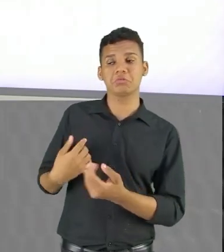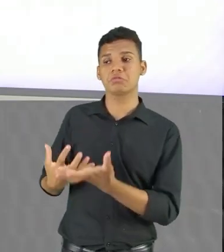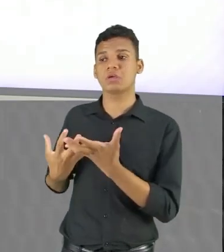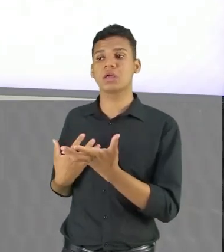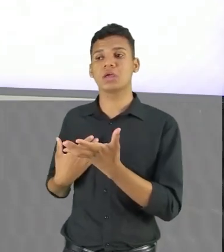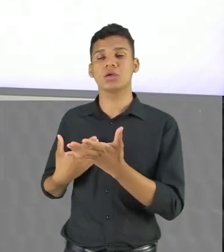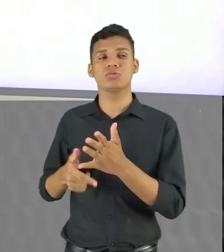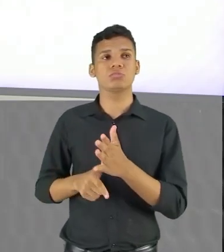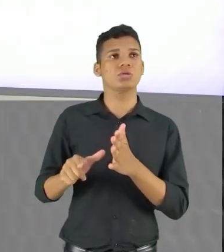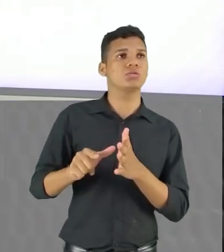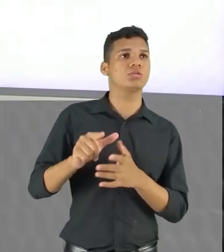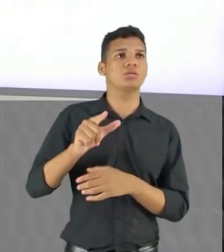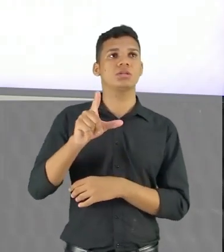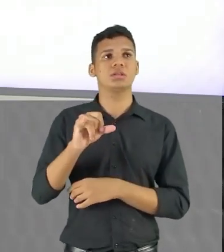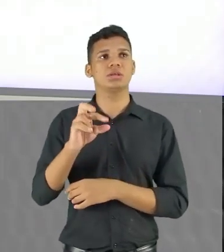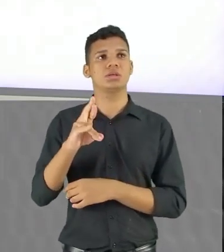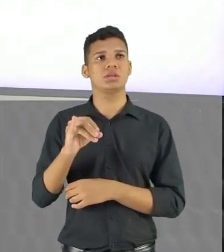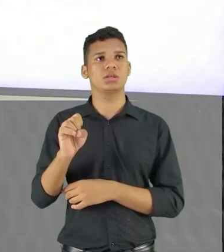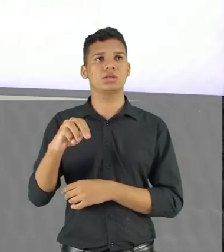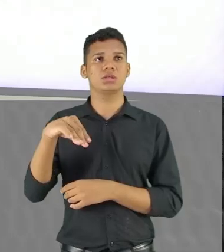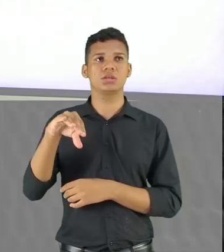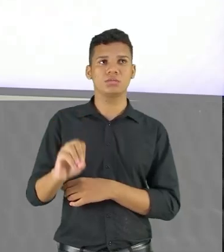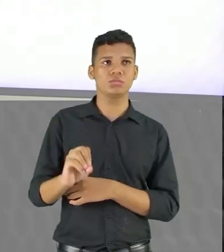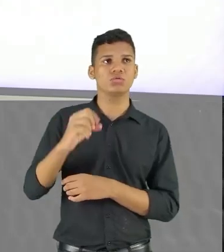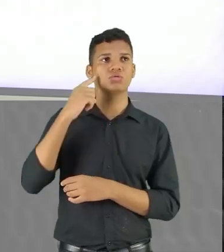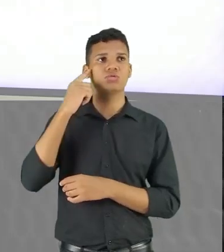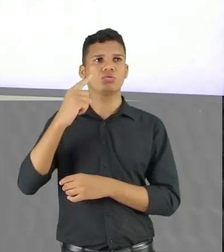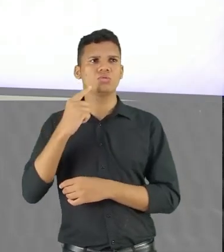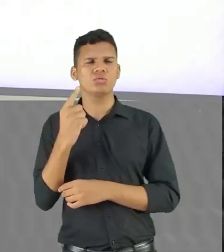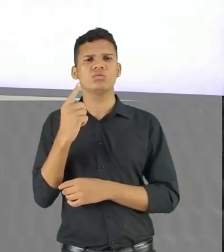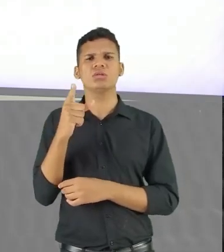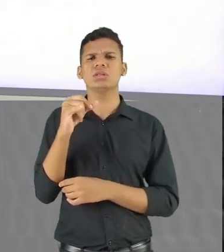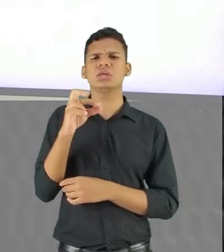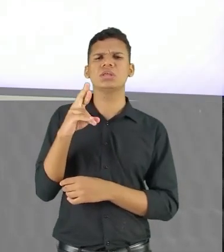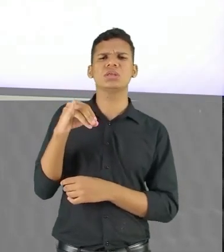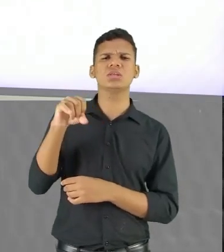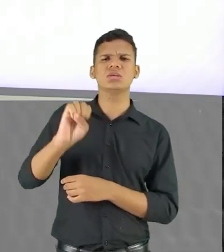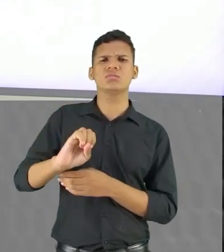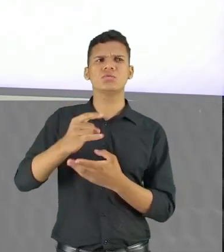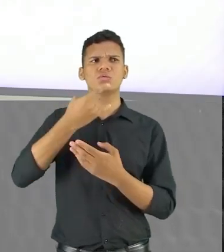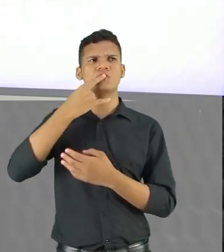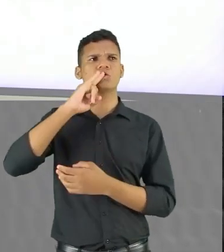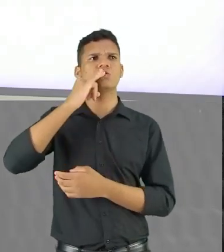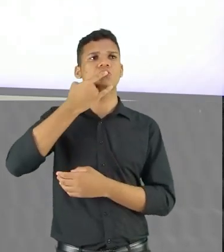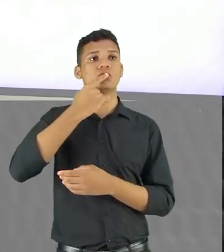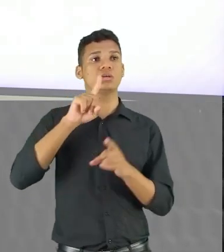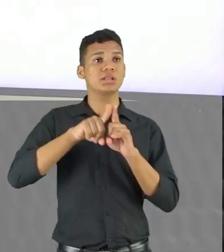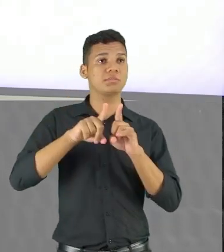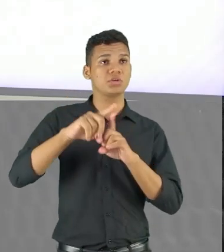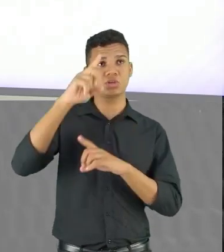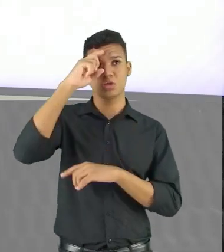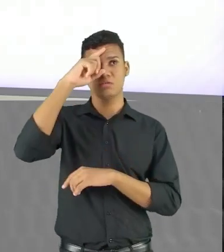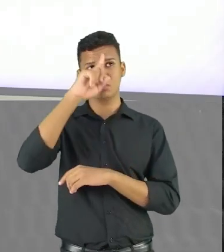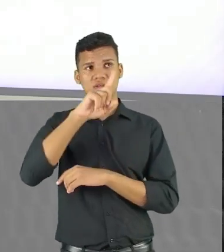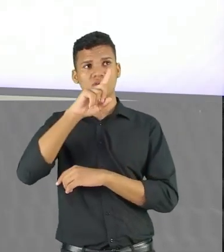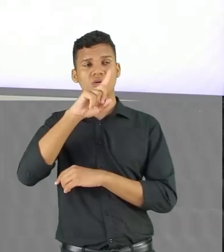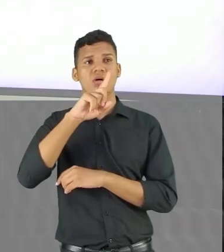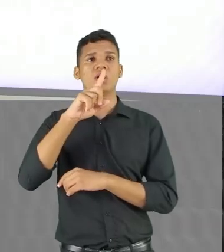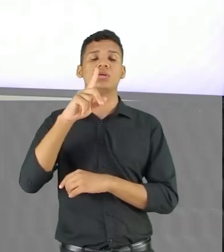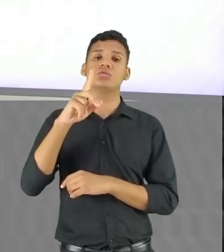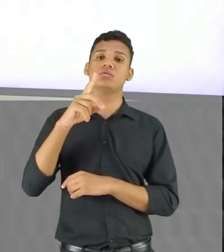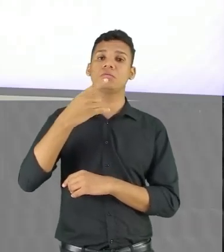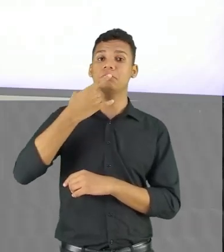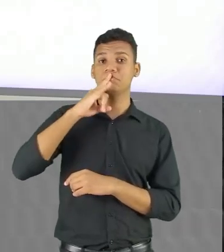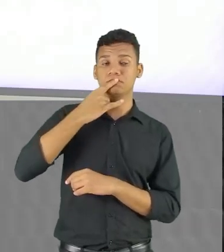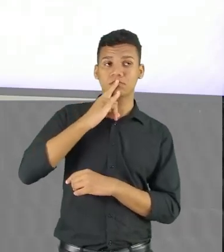lirismo dos loucos, o lirismo dos bêbados, o lirismo difícil e pungente dos bêbados. Não quero